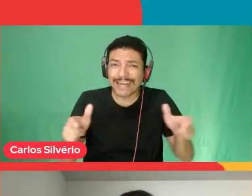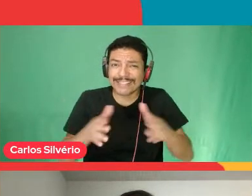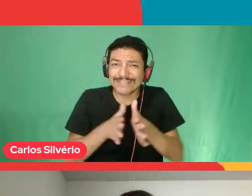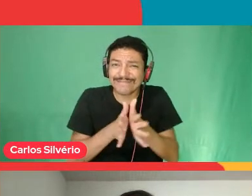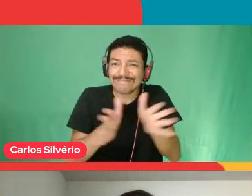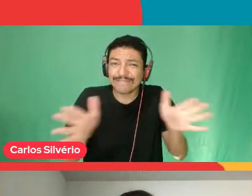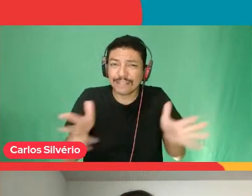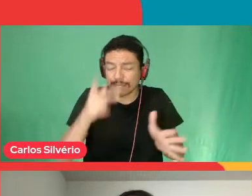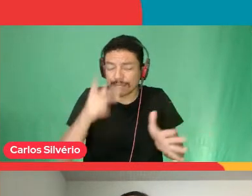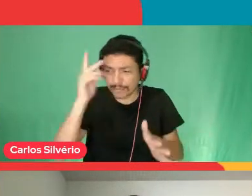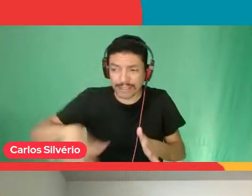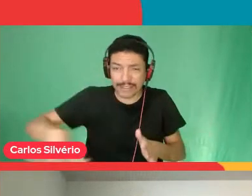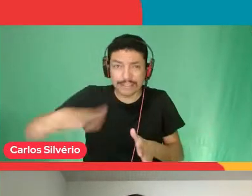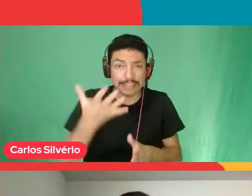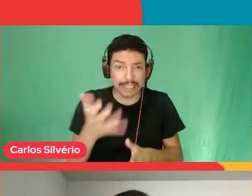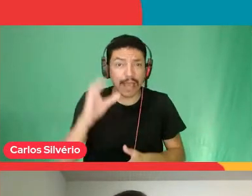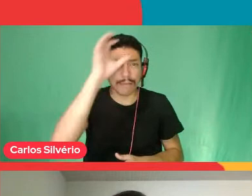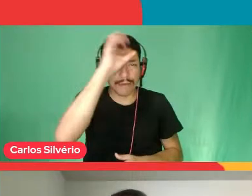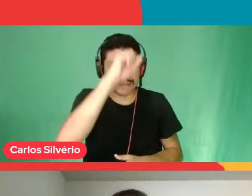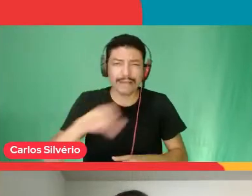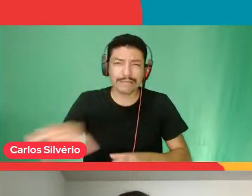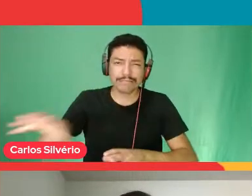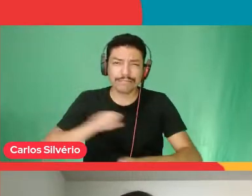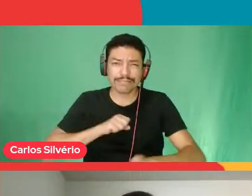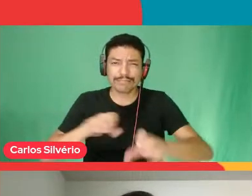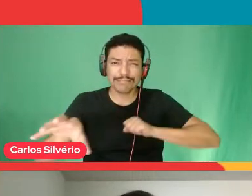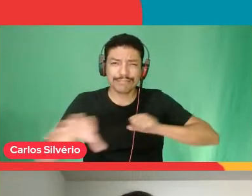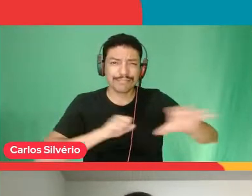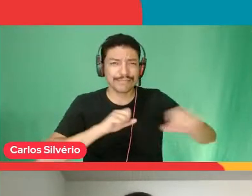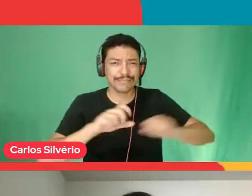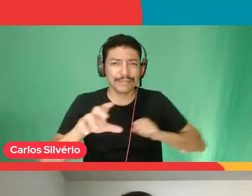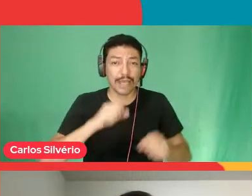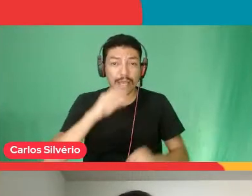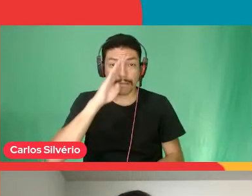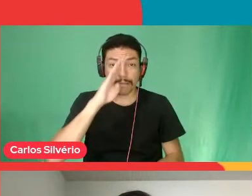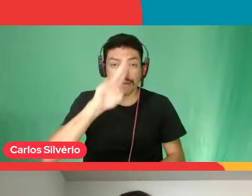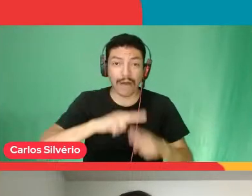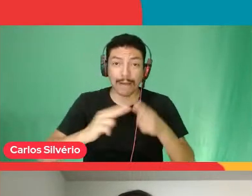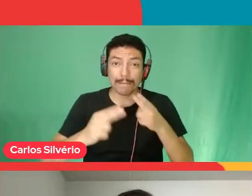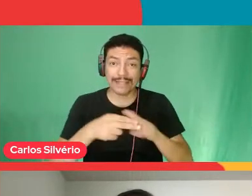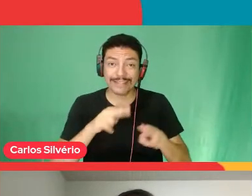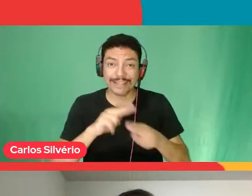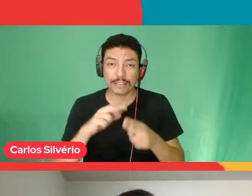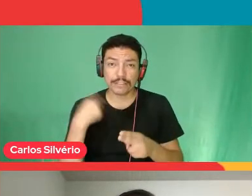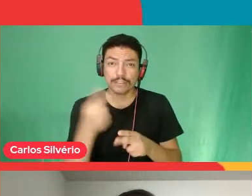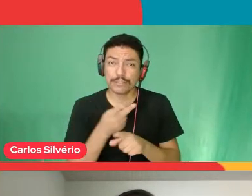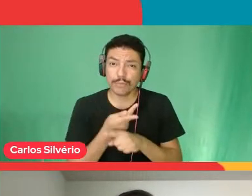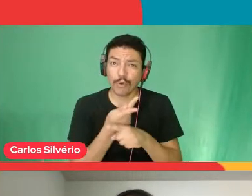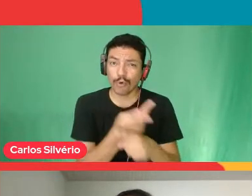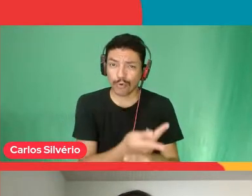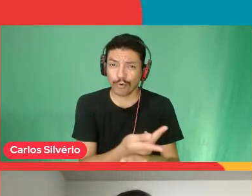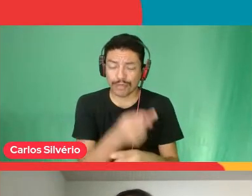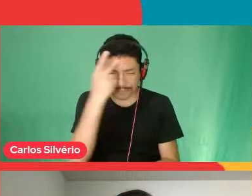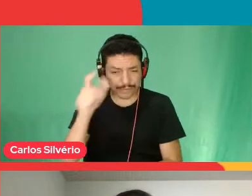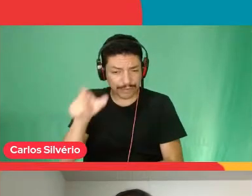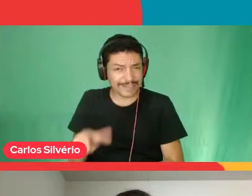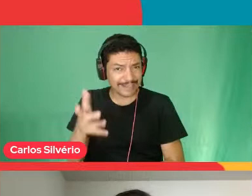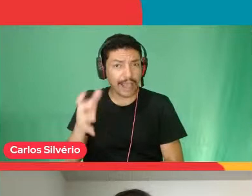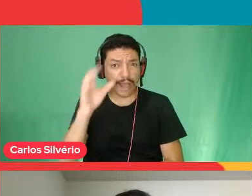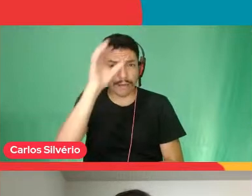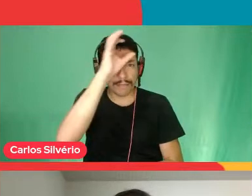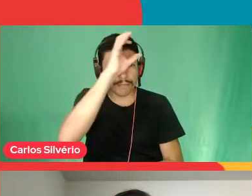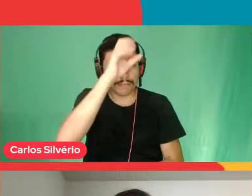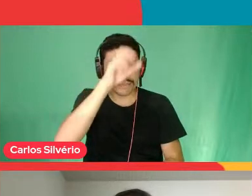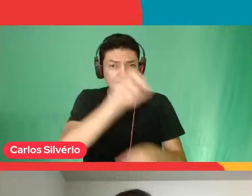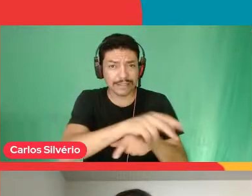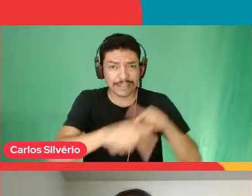que querem aprender, né? Hoje, acho que essa é uma das principais habilidades que se busca numa pessoa que quer atuar na área. Então, esse é um pouquinho